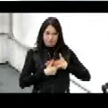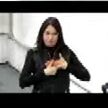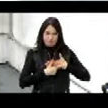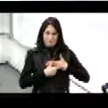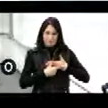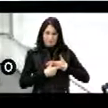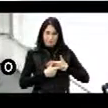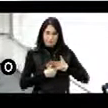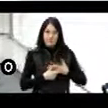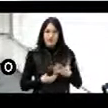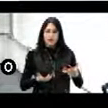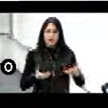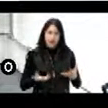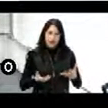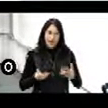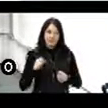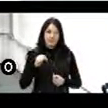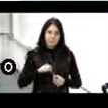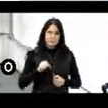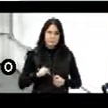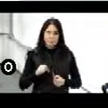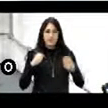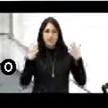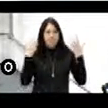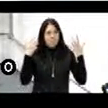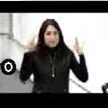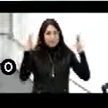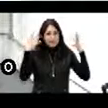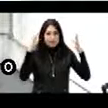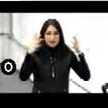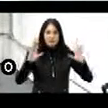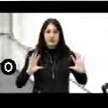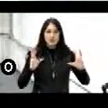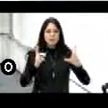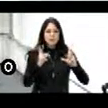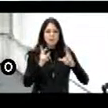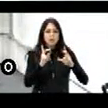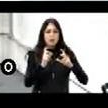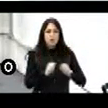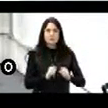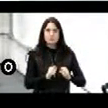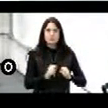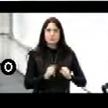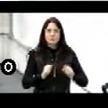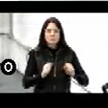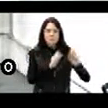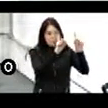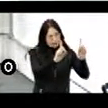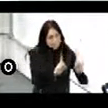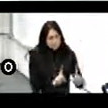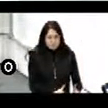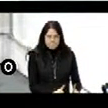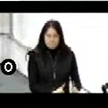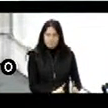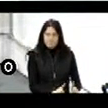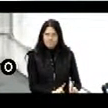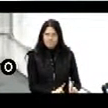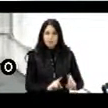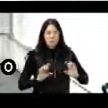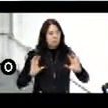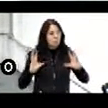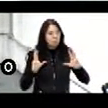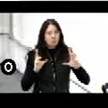quero deixar aqui a minha saudação a todas as pessoas com deficiência, a todas